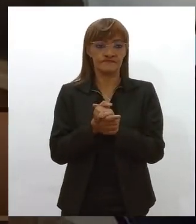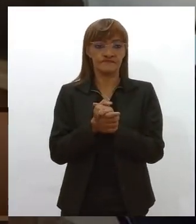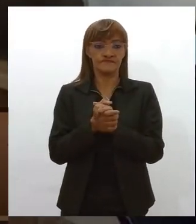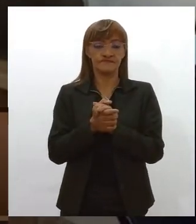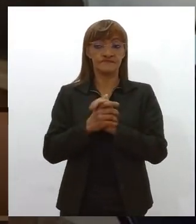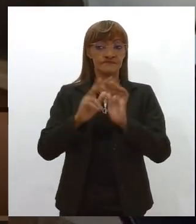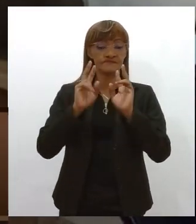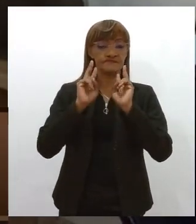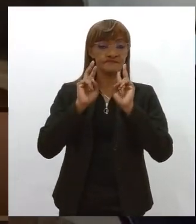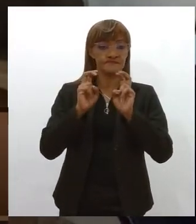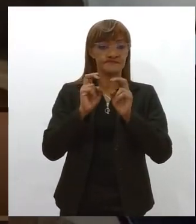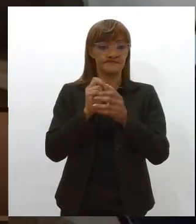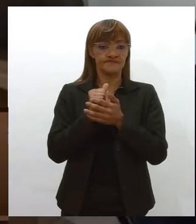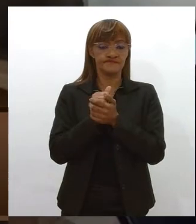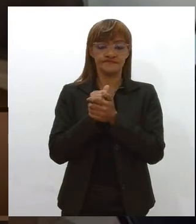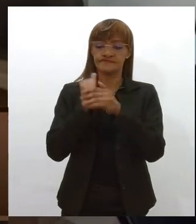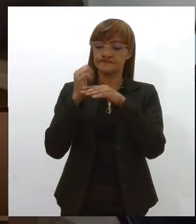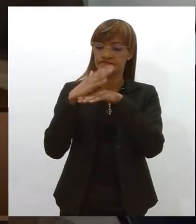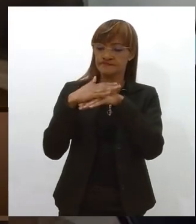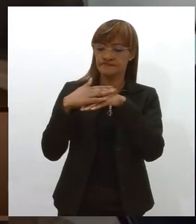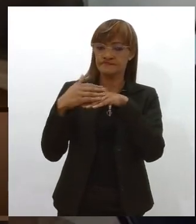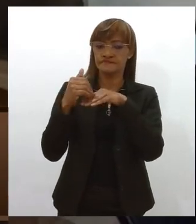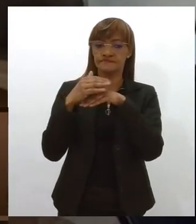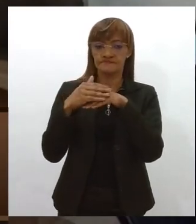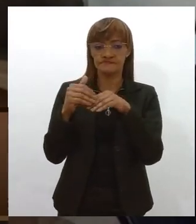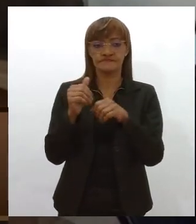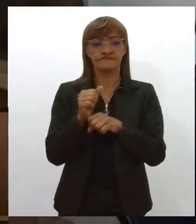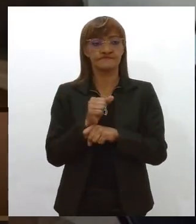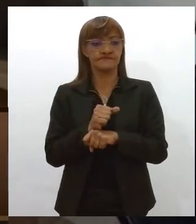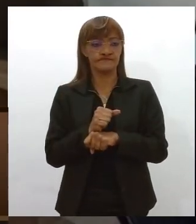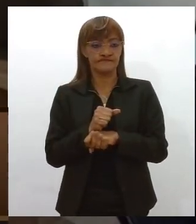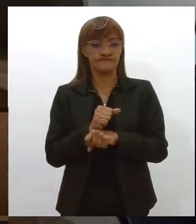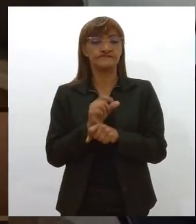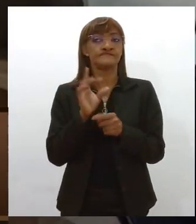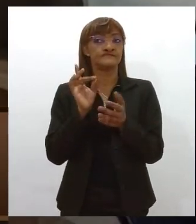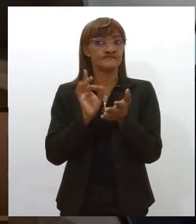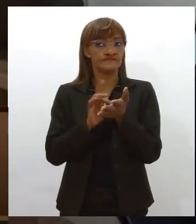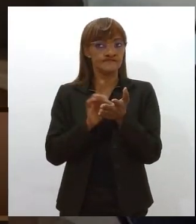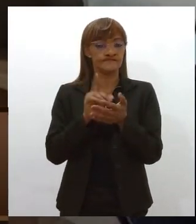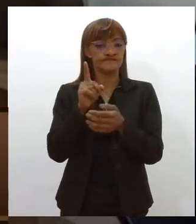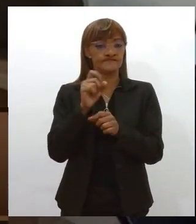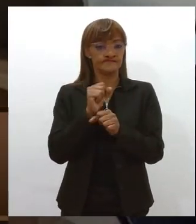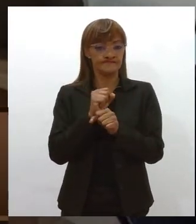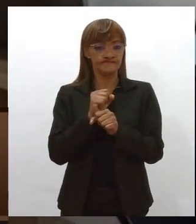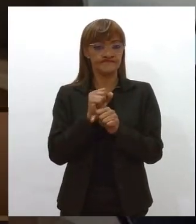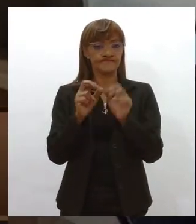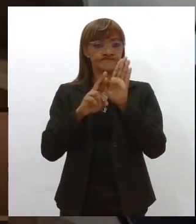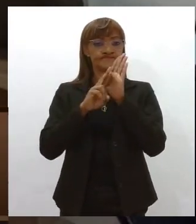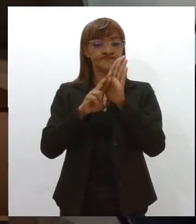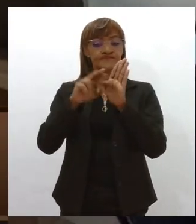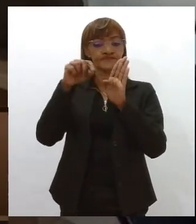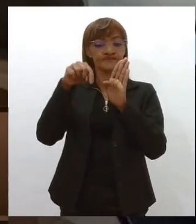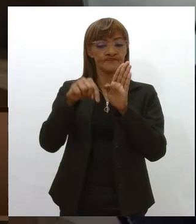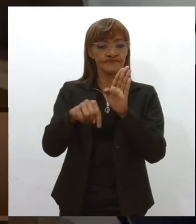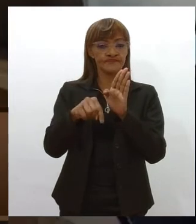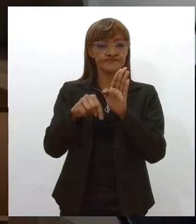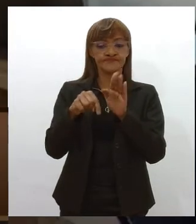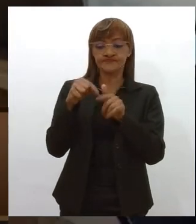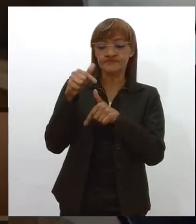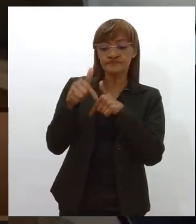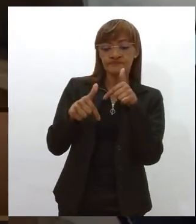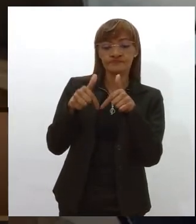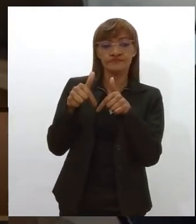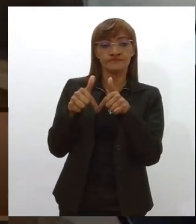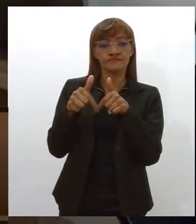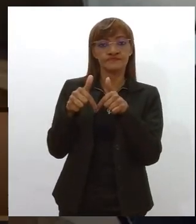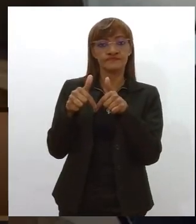com mais carinho, né? Que olhem para a gente dizendo, olha, realmente a gente tem uns representantes, a gente precisa fazer também pelo povo daqui.